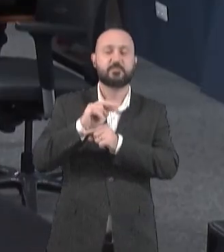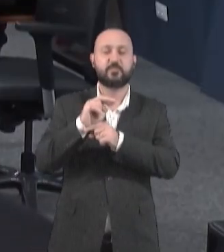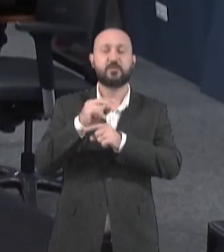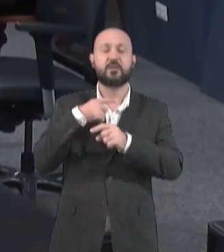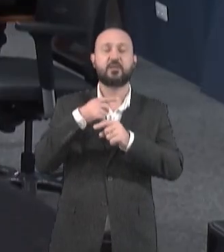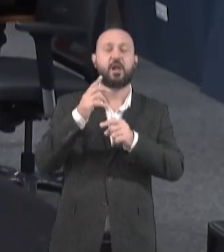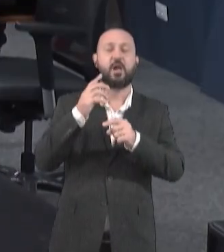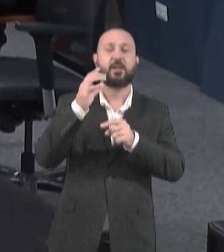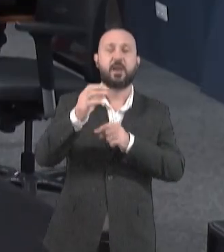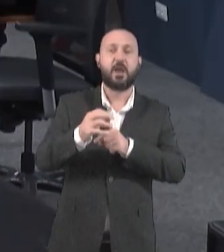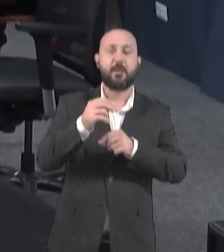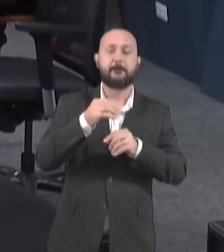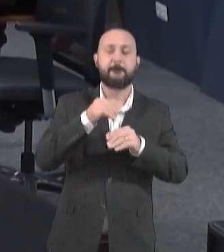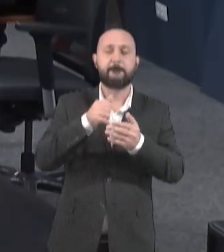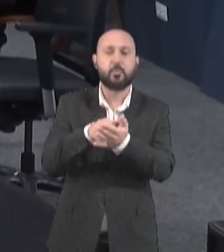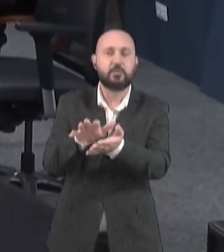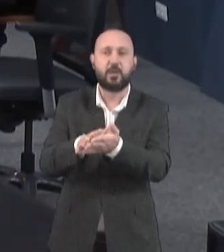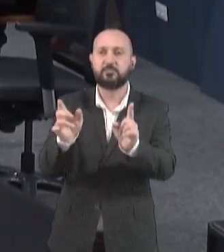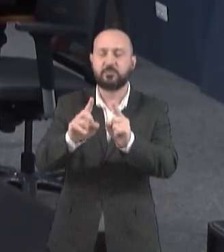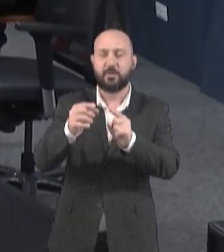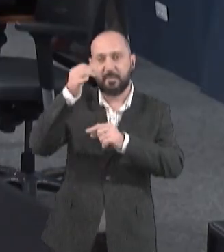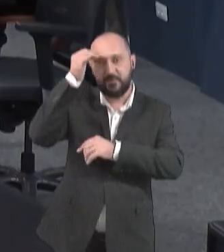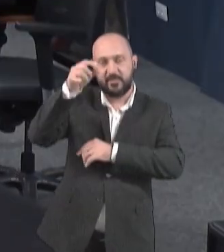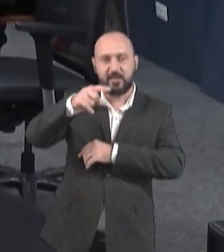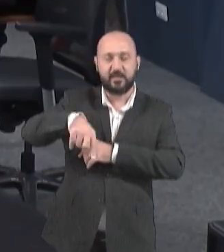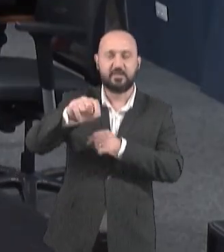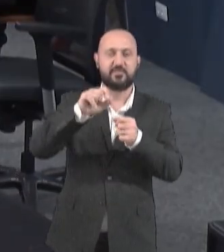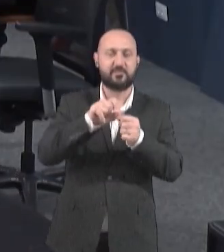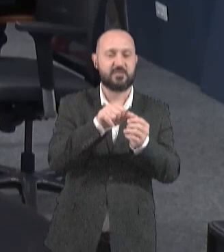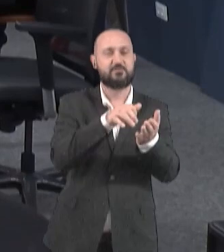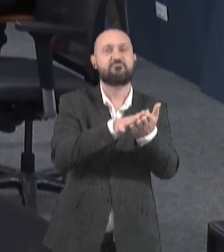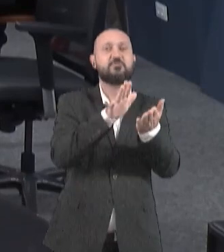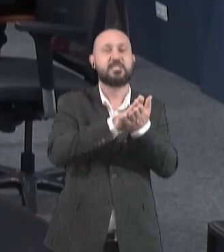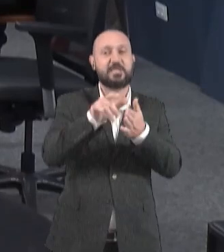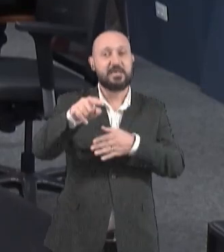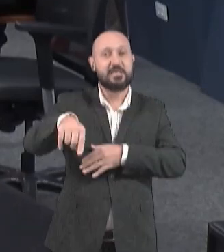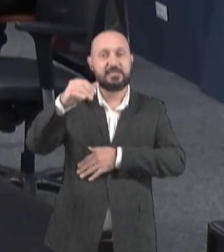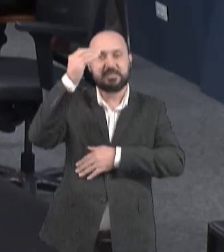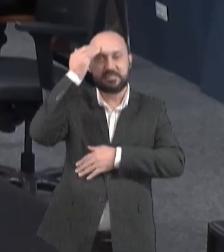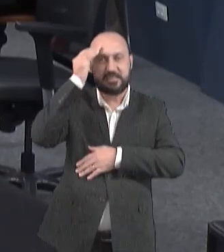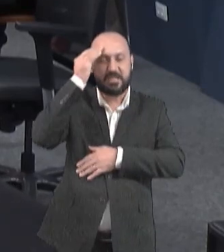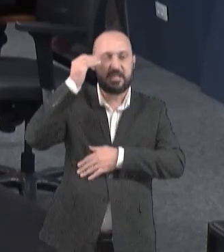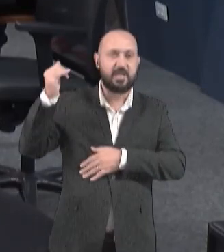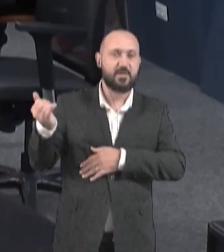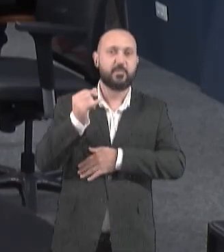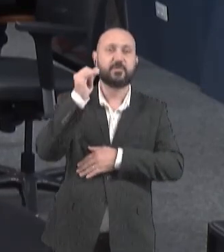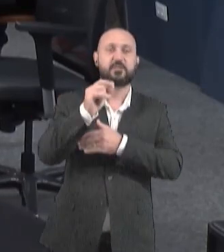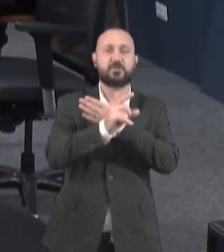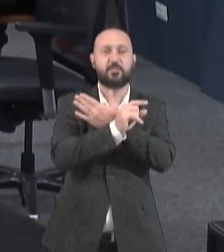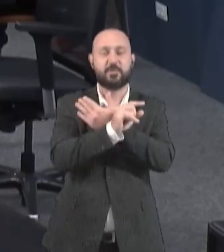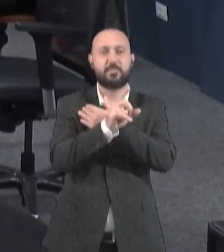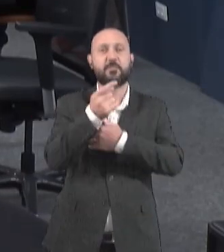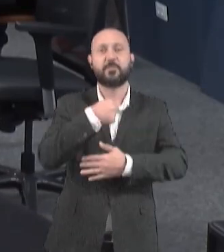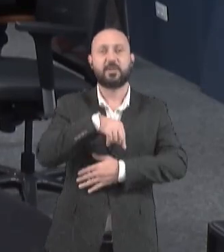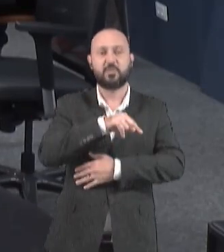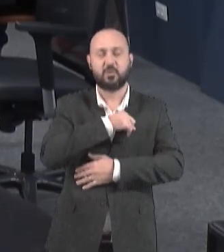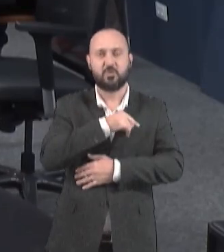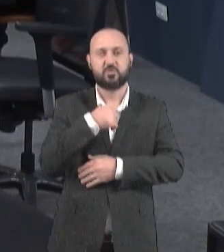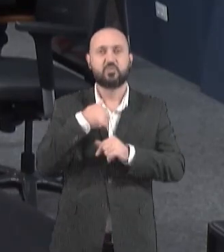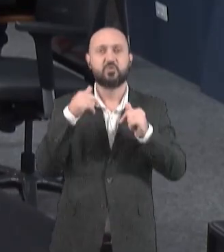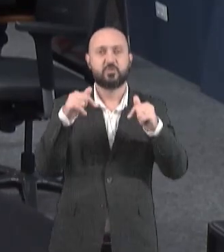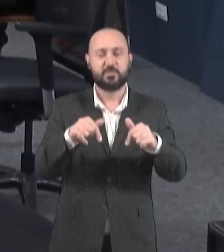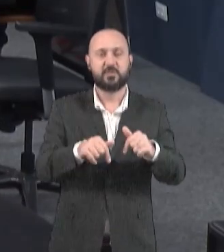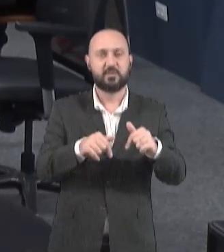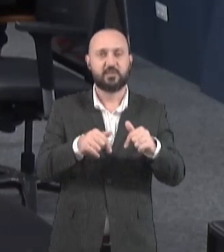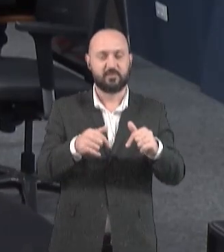que cometeram delitos, é evitar que essas pessoas cometam delitos e entendam a importância do Pantanal para nós, que estamos